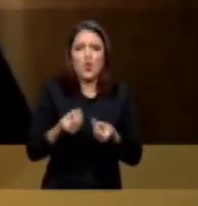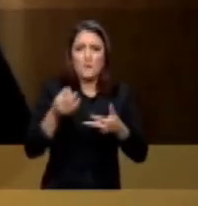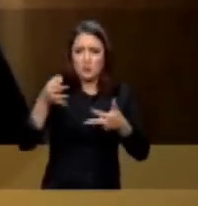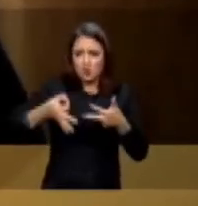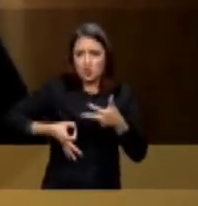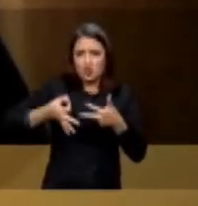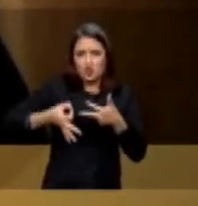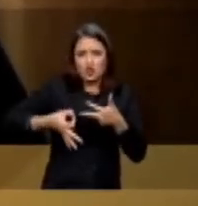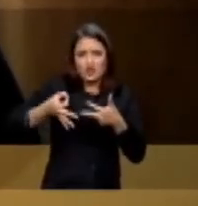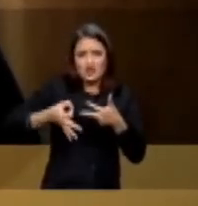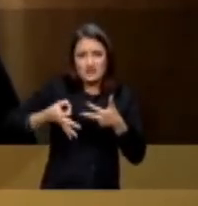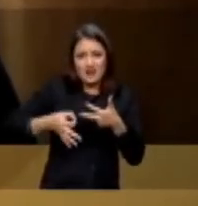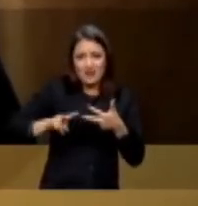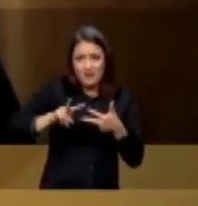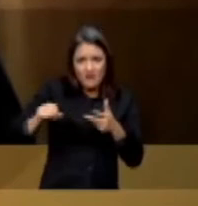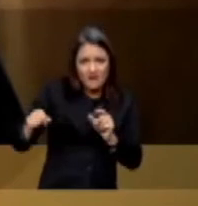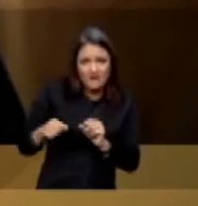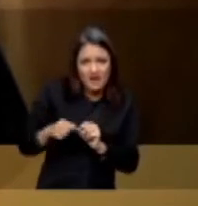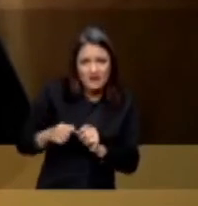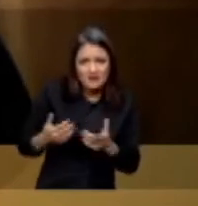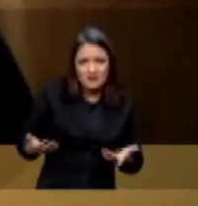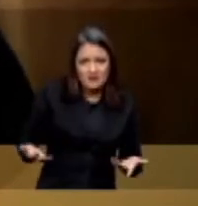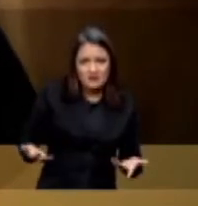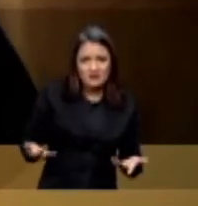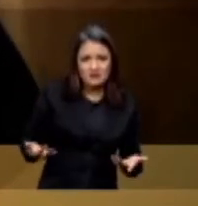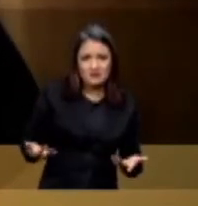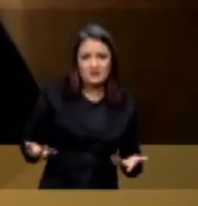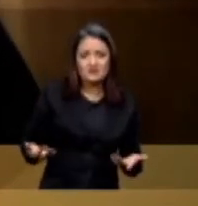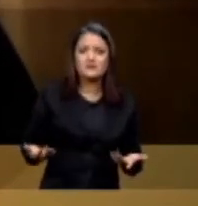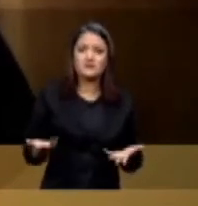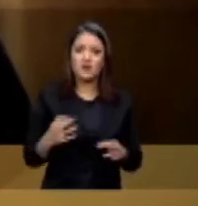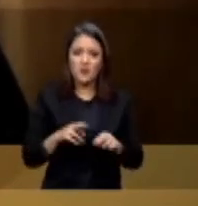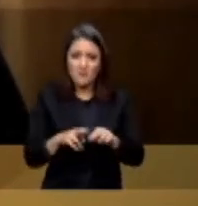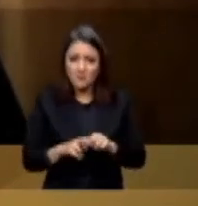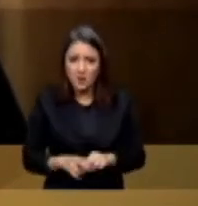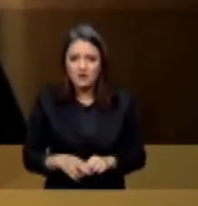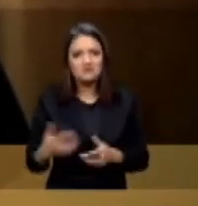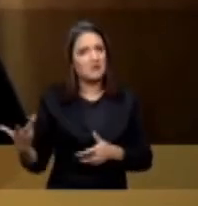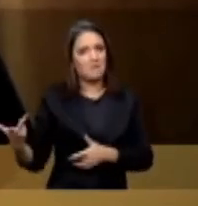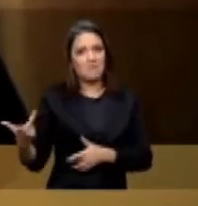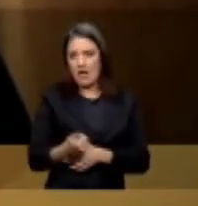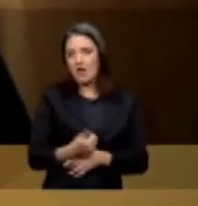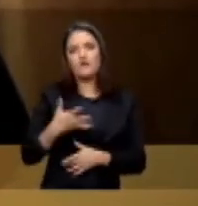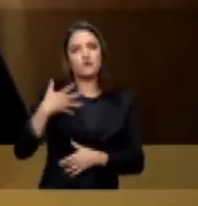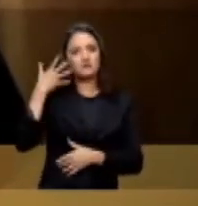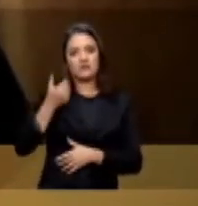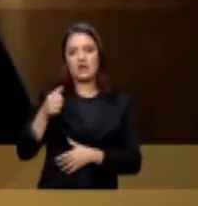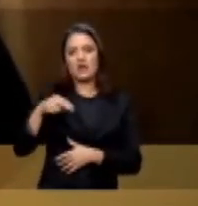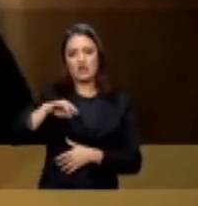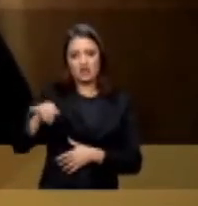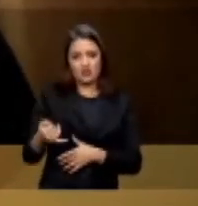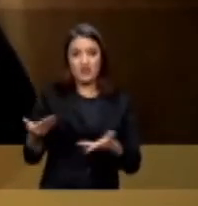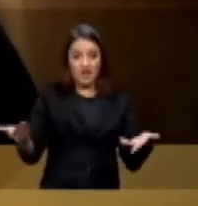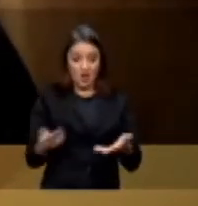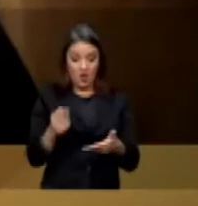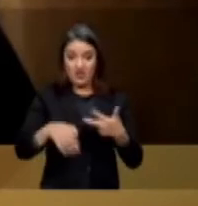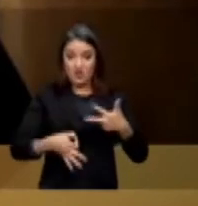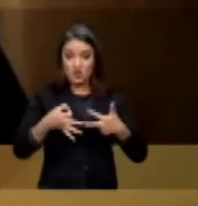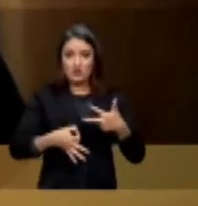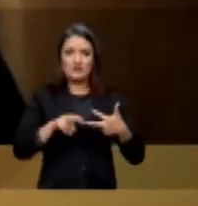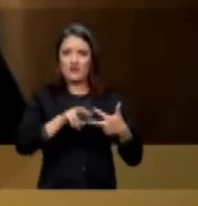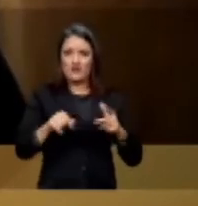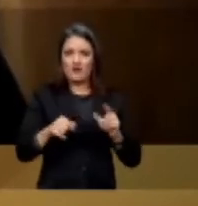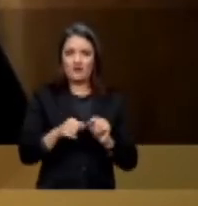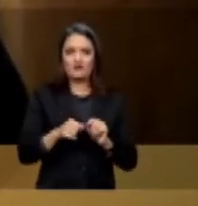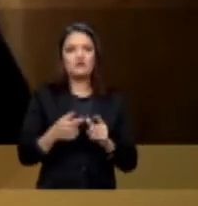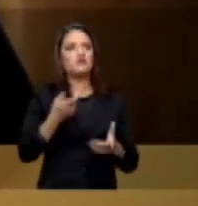Corte Constitucional, a partir dos belos argumentos da ANJ, fazer a modificação aqui sobre o